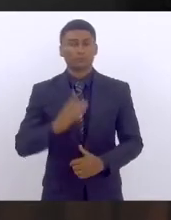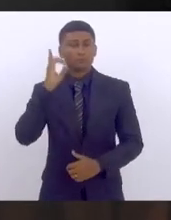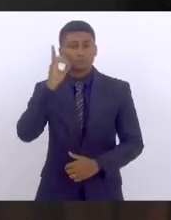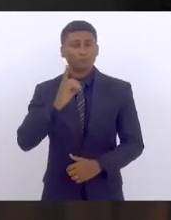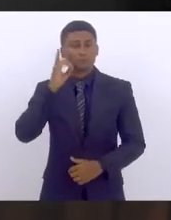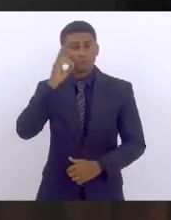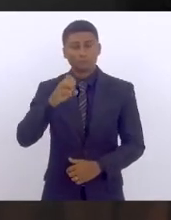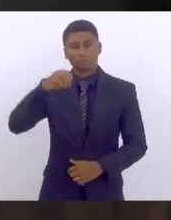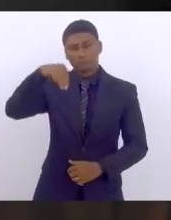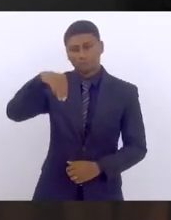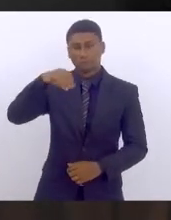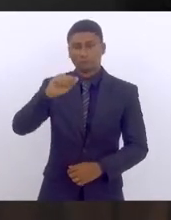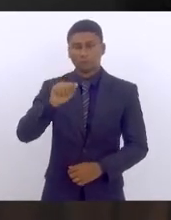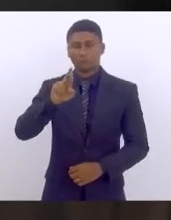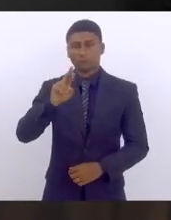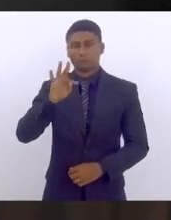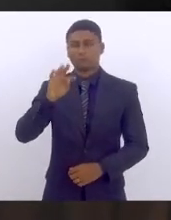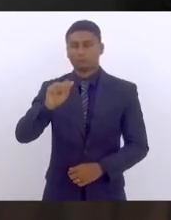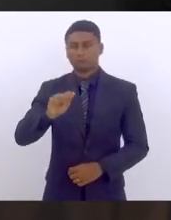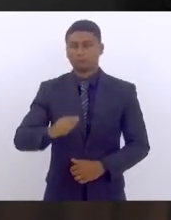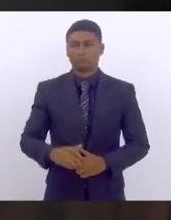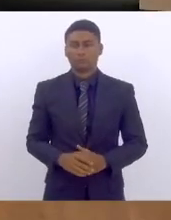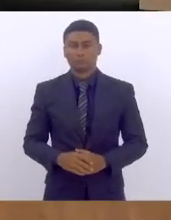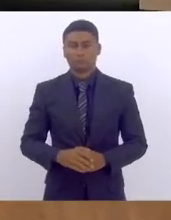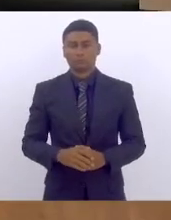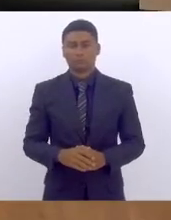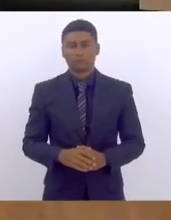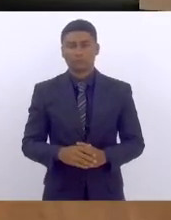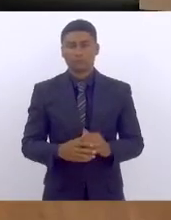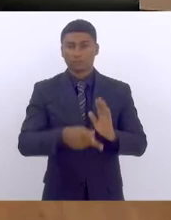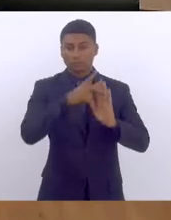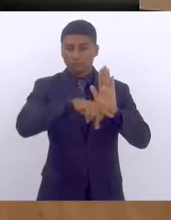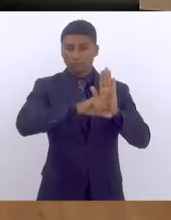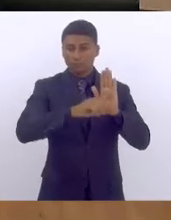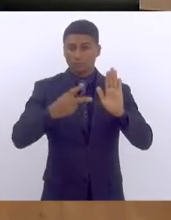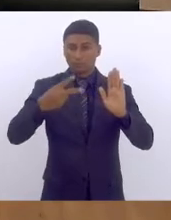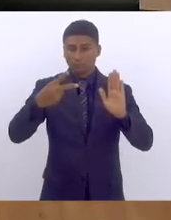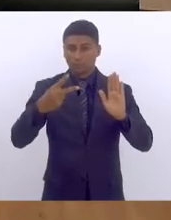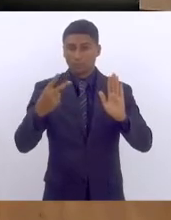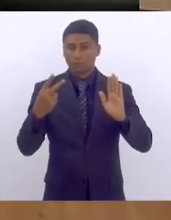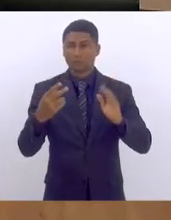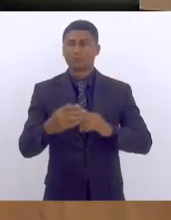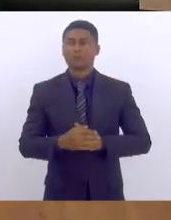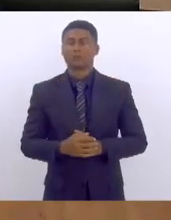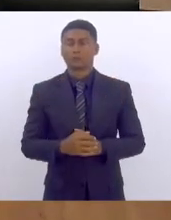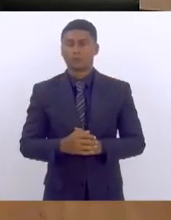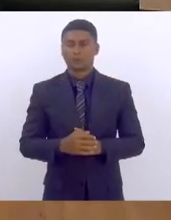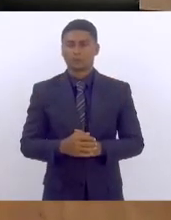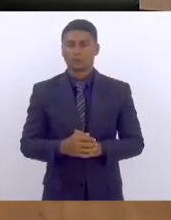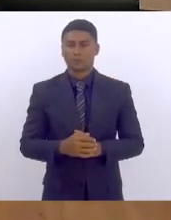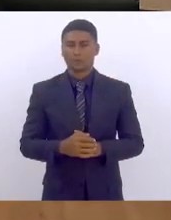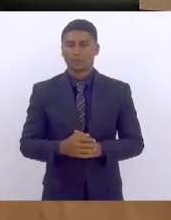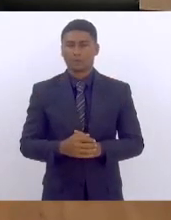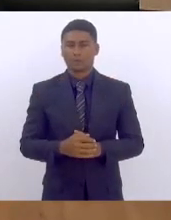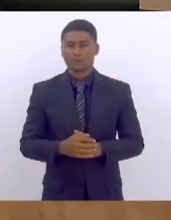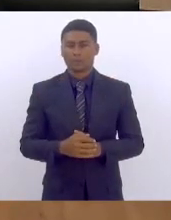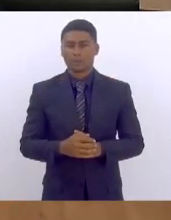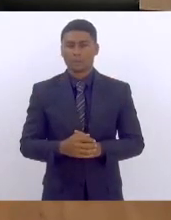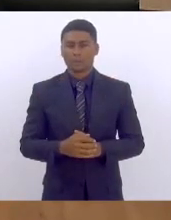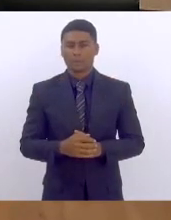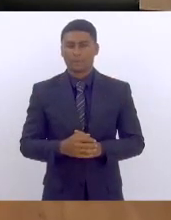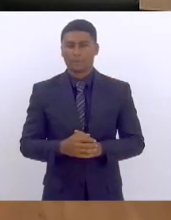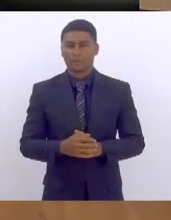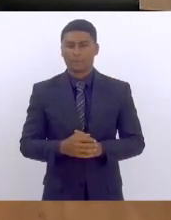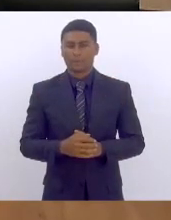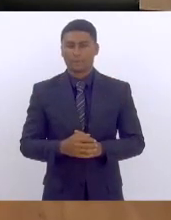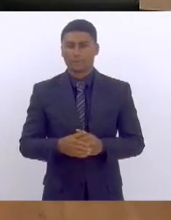Marta Rocha e do deputado Luiz Paulo nos dois projetos. Marta Rocha e do deputado Luiz Paulo nos dois projetos.